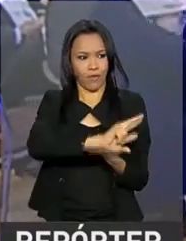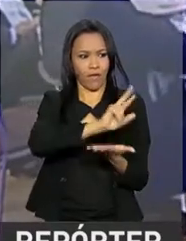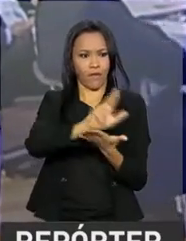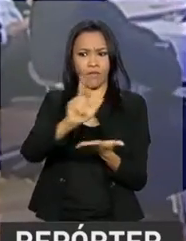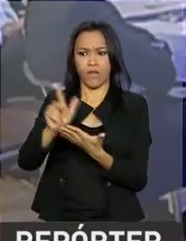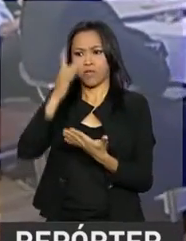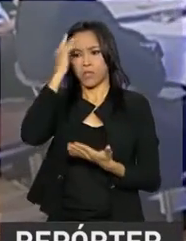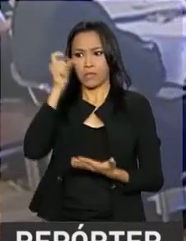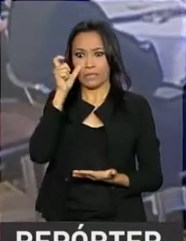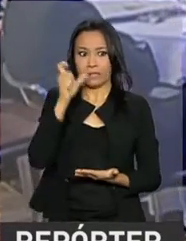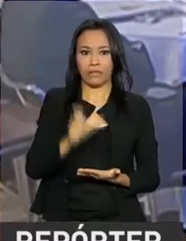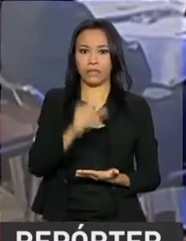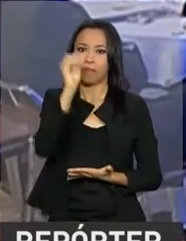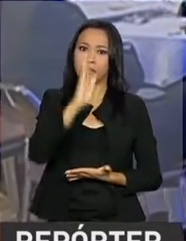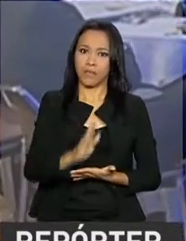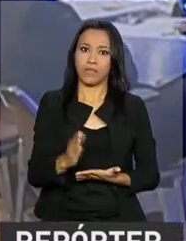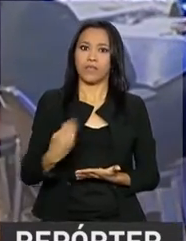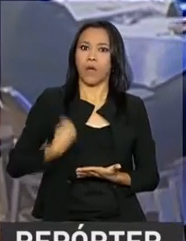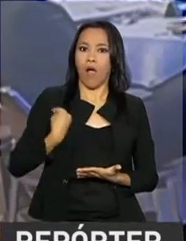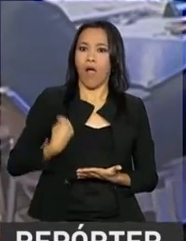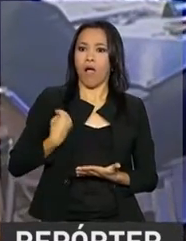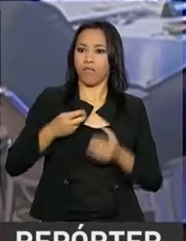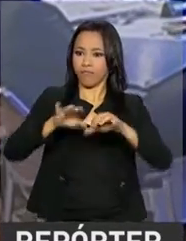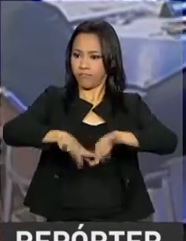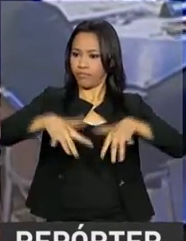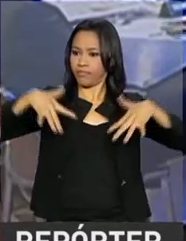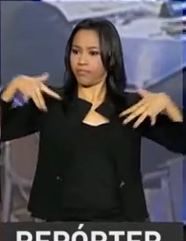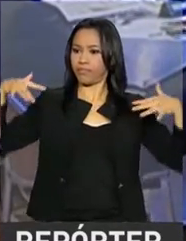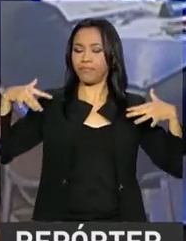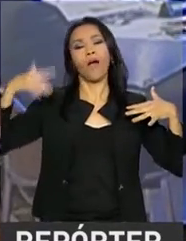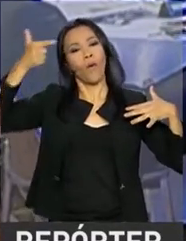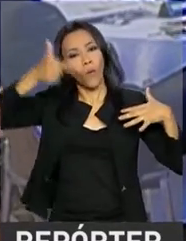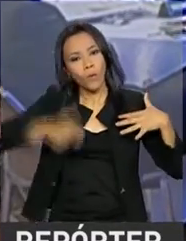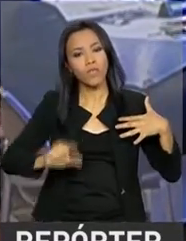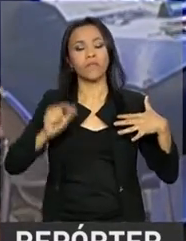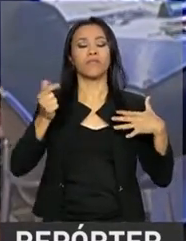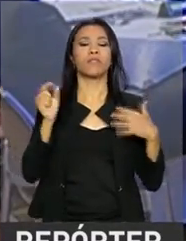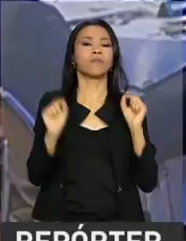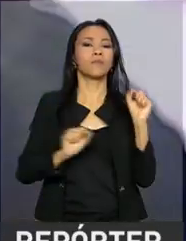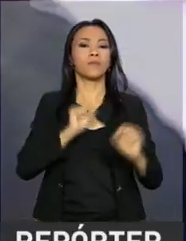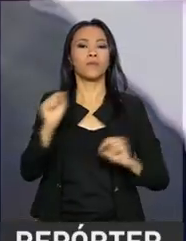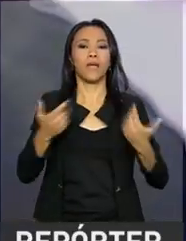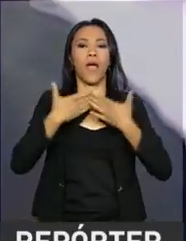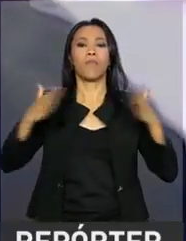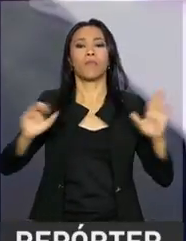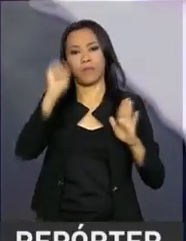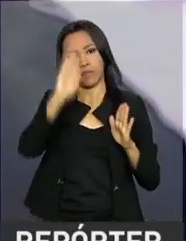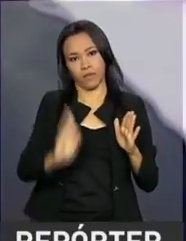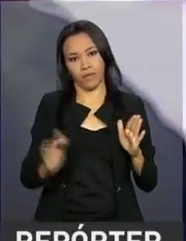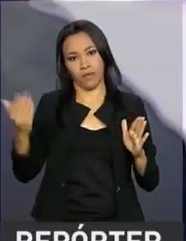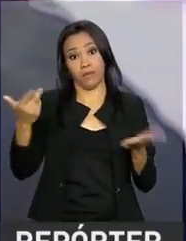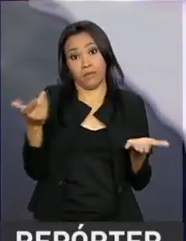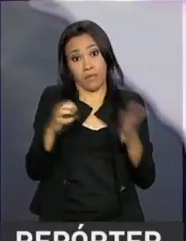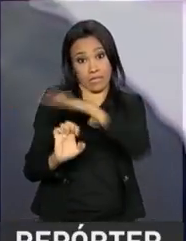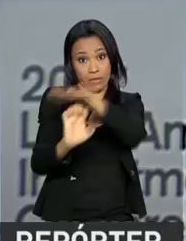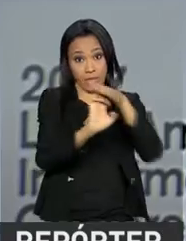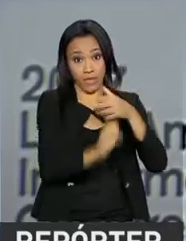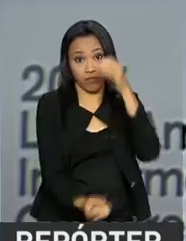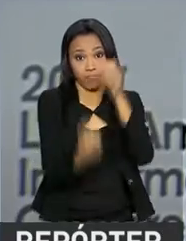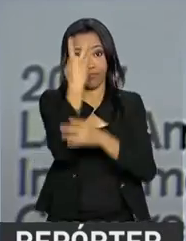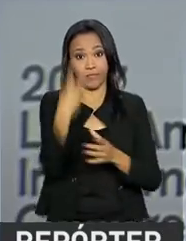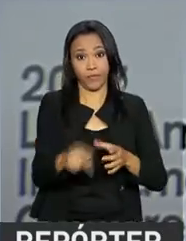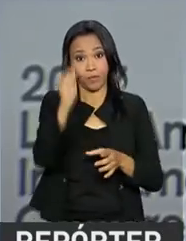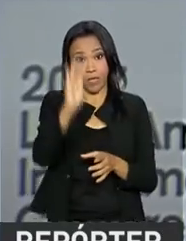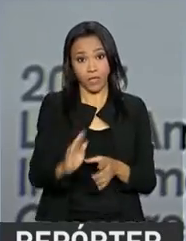investidores interessados no Brasil que aqui se acham é uma maneira de abrir mais uma vez no Brasil as portas do Brasil e para atrair essas